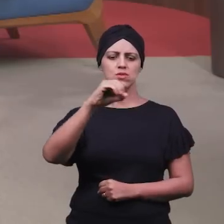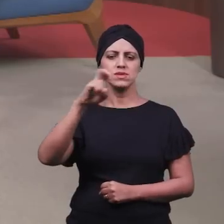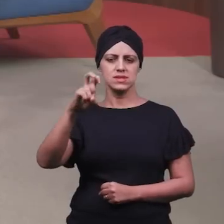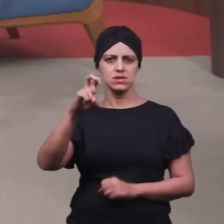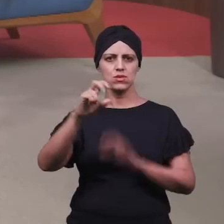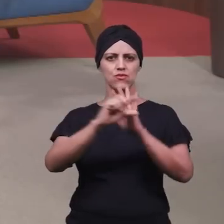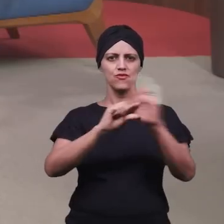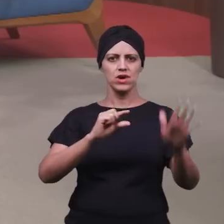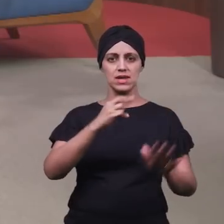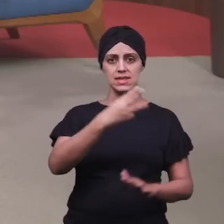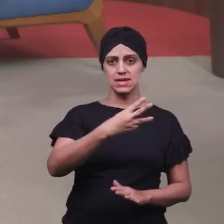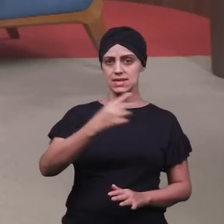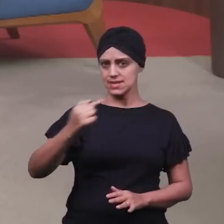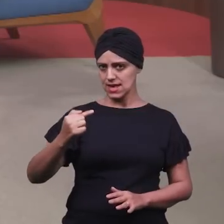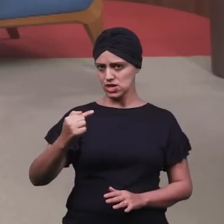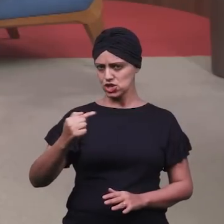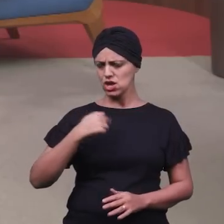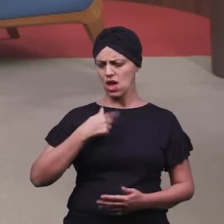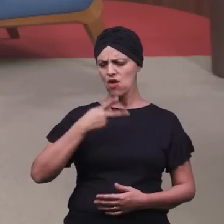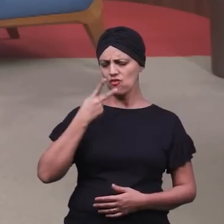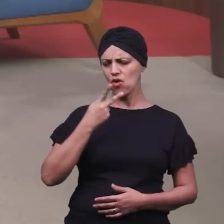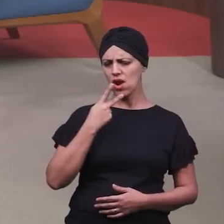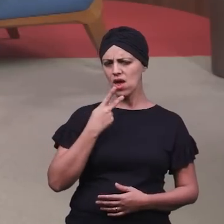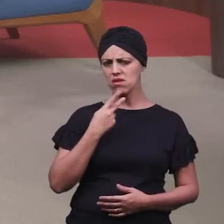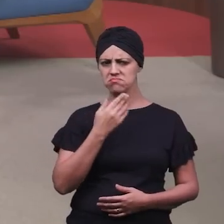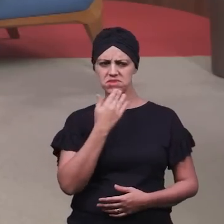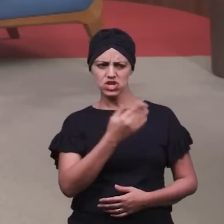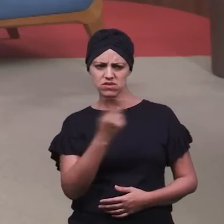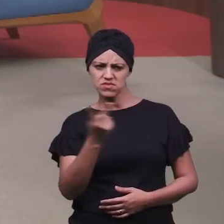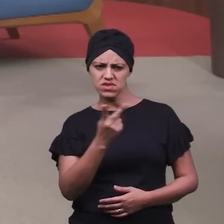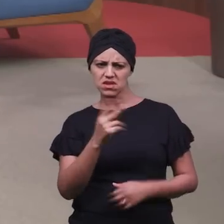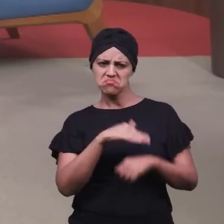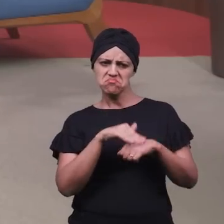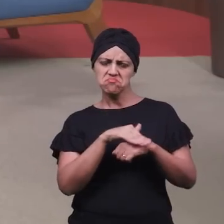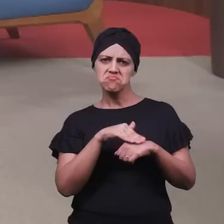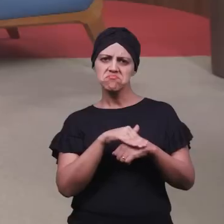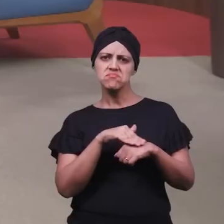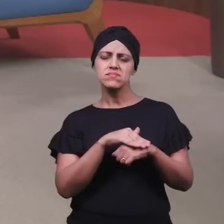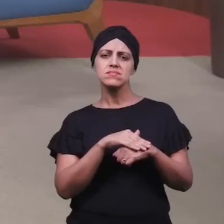verso 37. Eu vou ler e eu gostaria que vocês comentassem